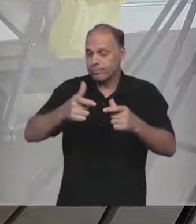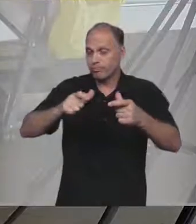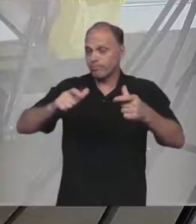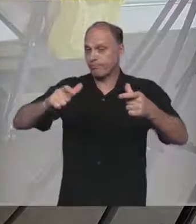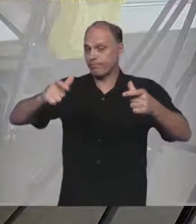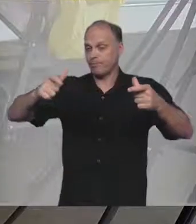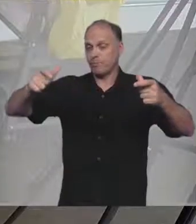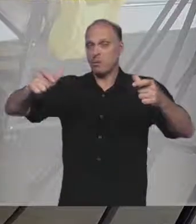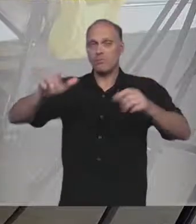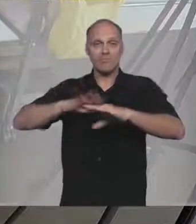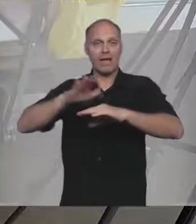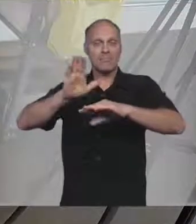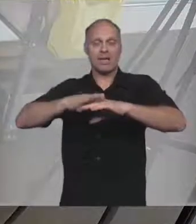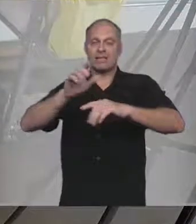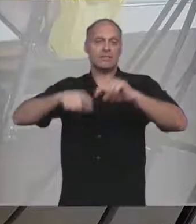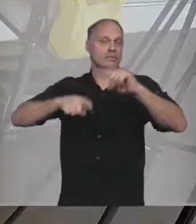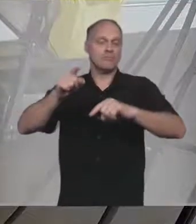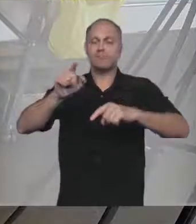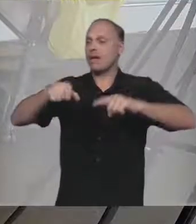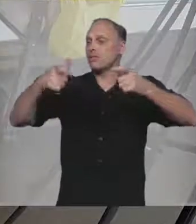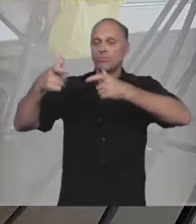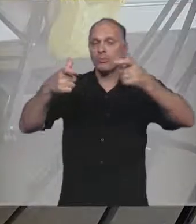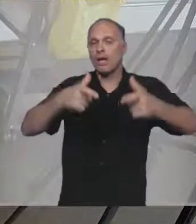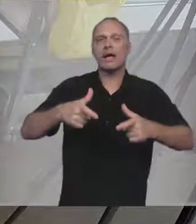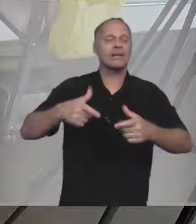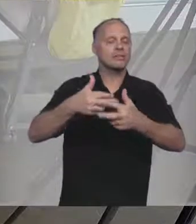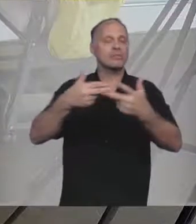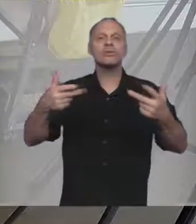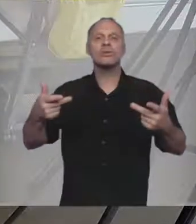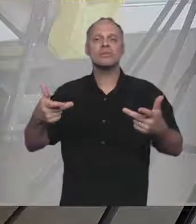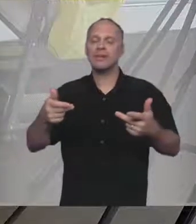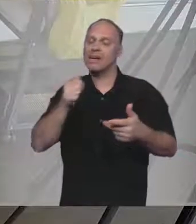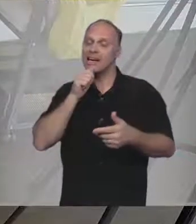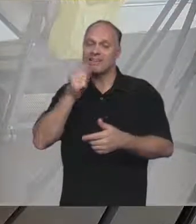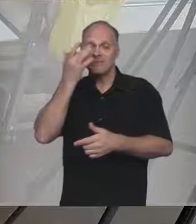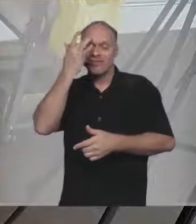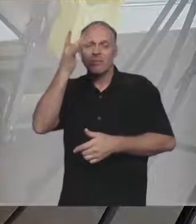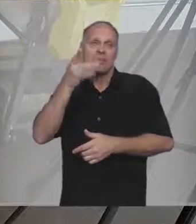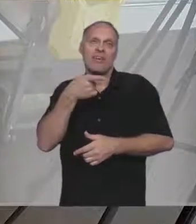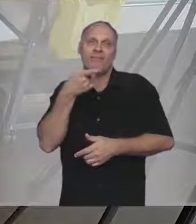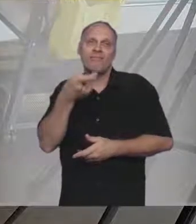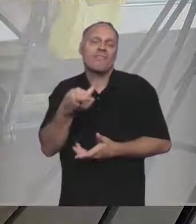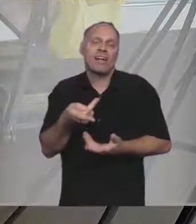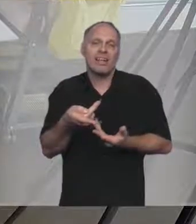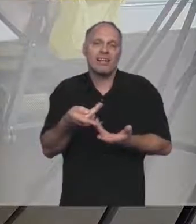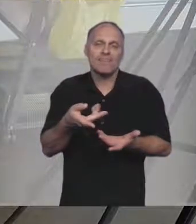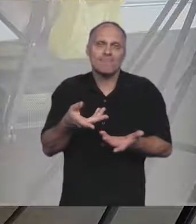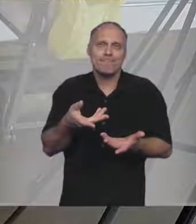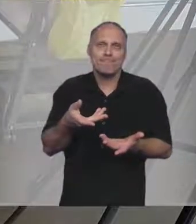esse repertório, né? Então, eu não saberia te dizer